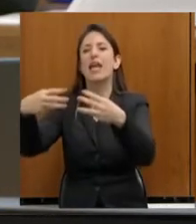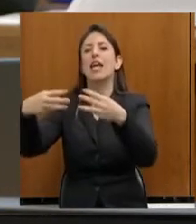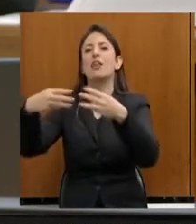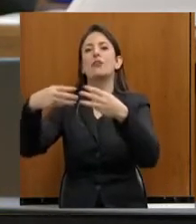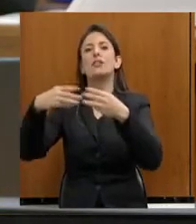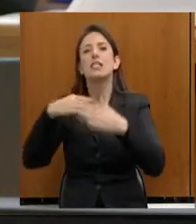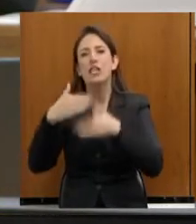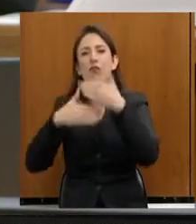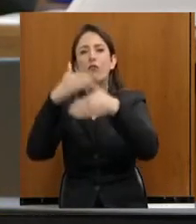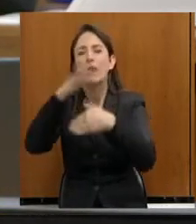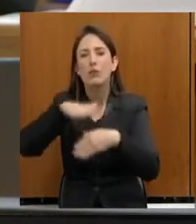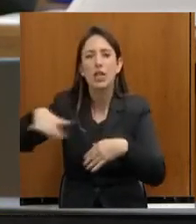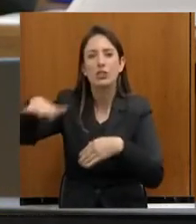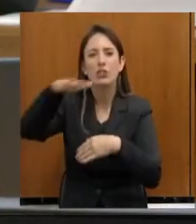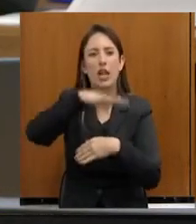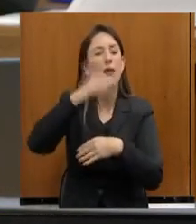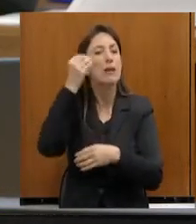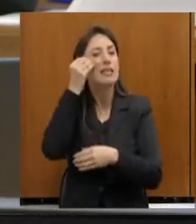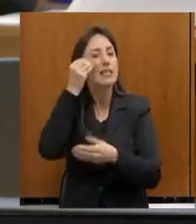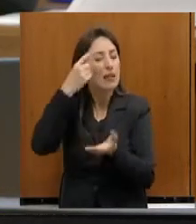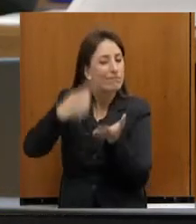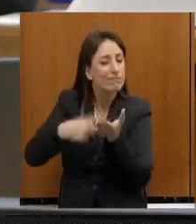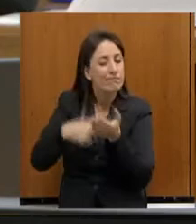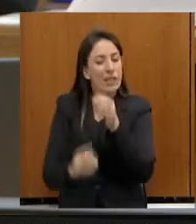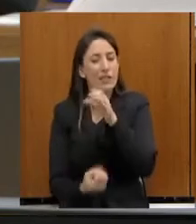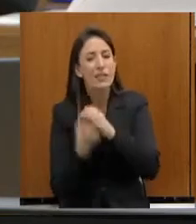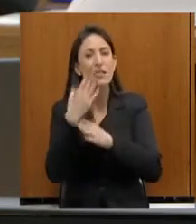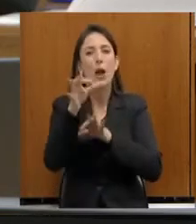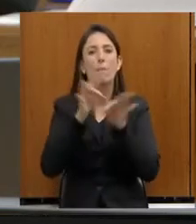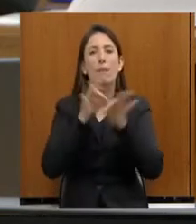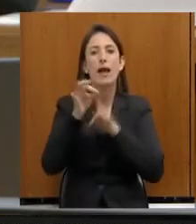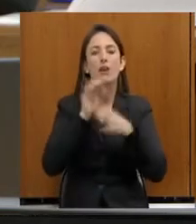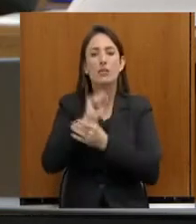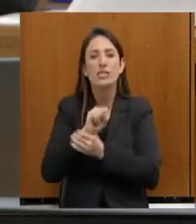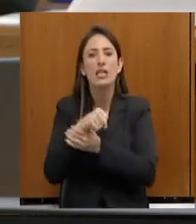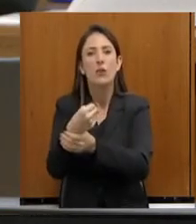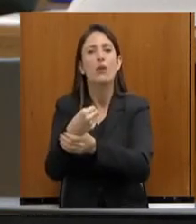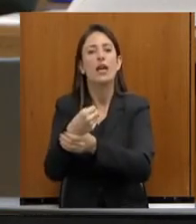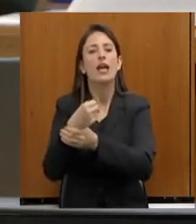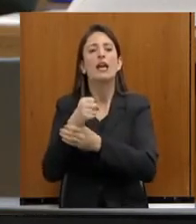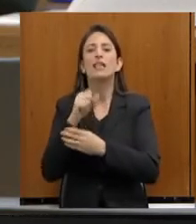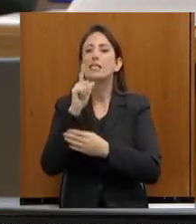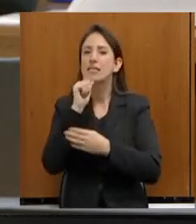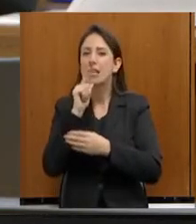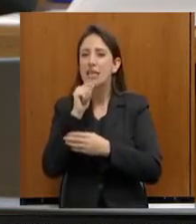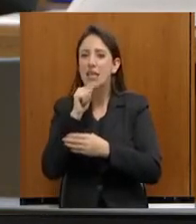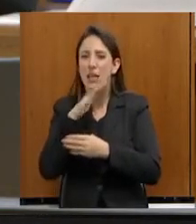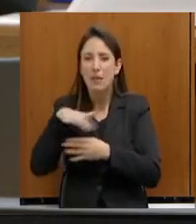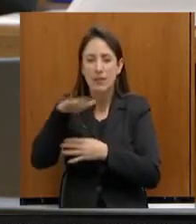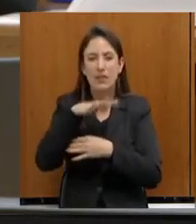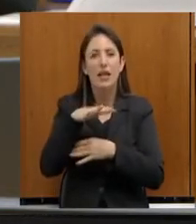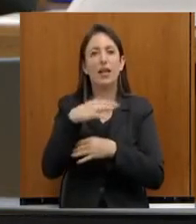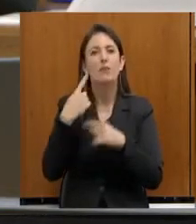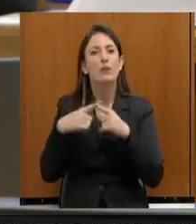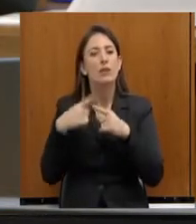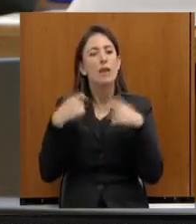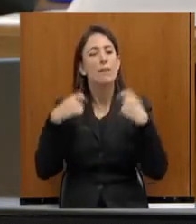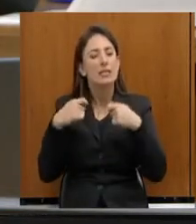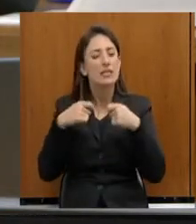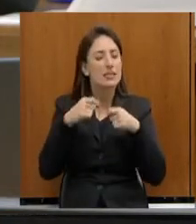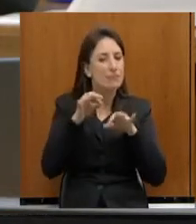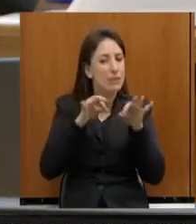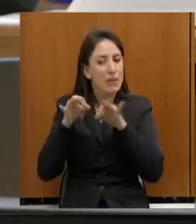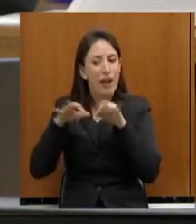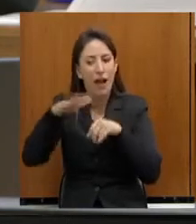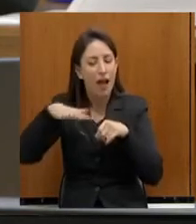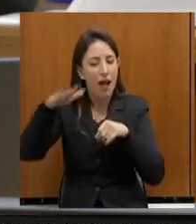estabelecer um plano de segurança aí que tem objetivo estabelecer as áreas prioritárias para a segurança hídrica